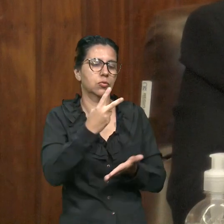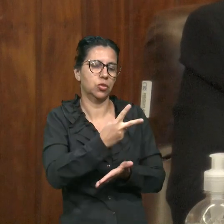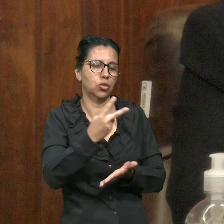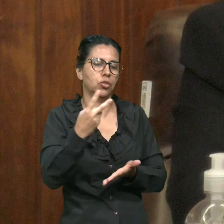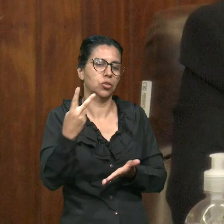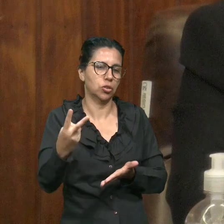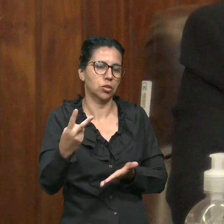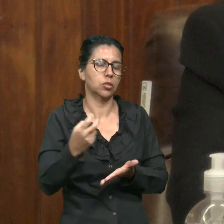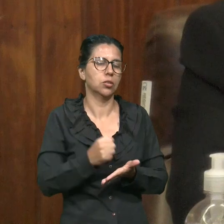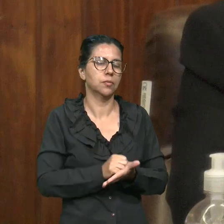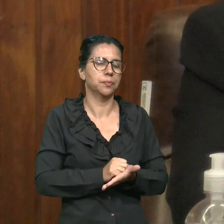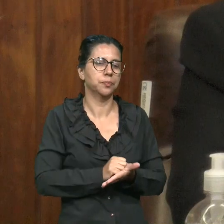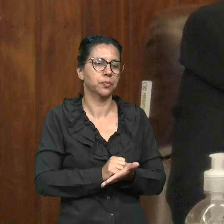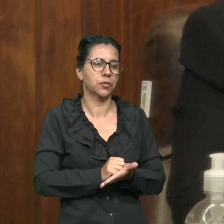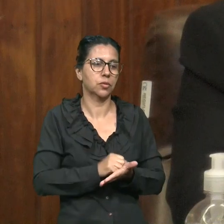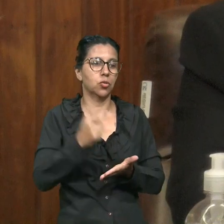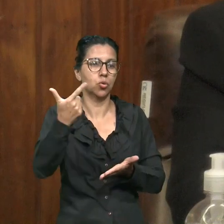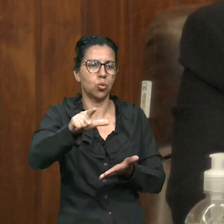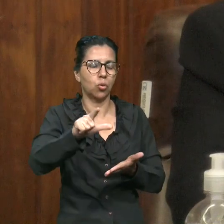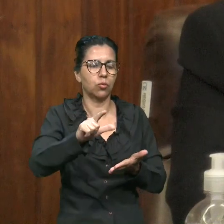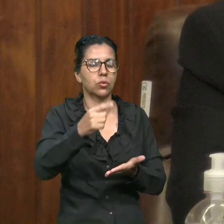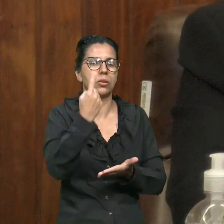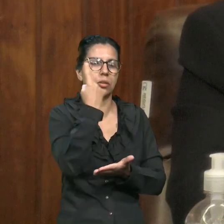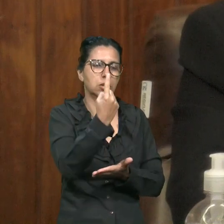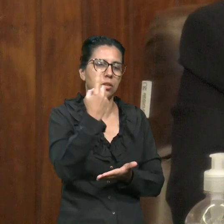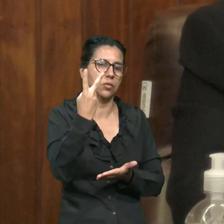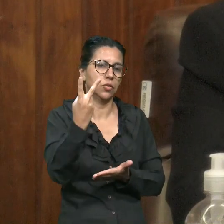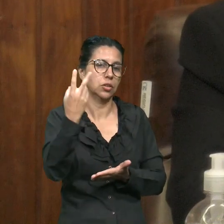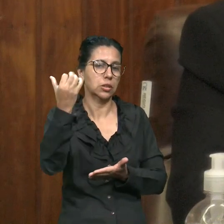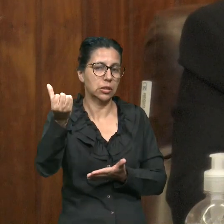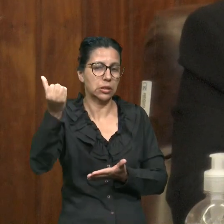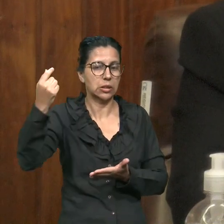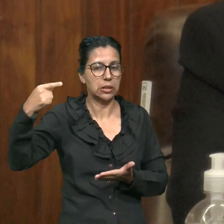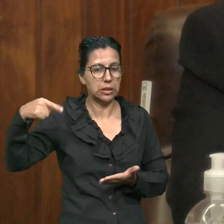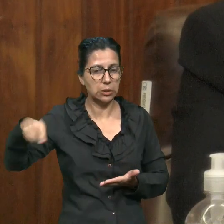1.256/23, ocorreu um novo aditivo, valor de